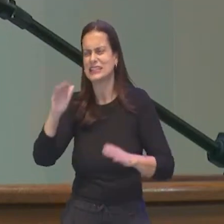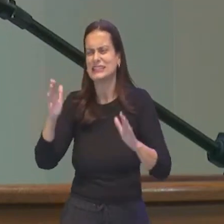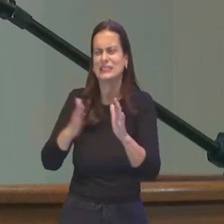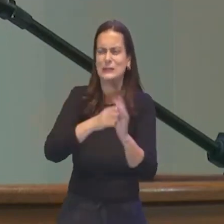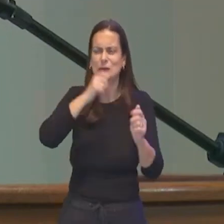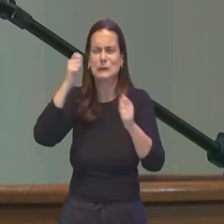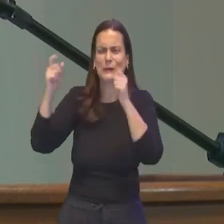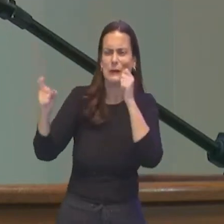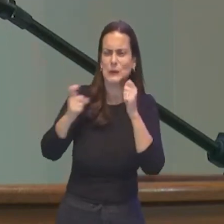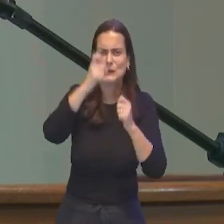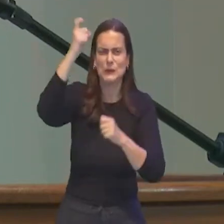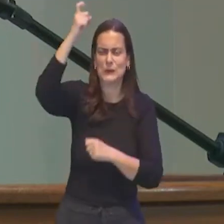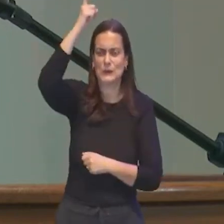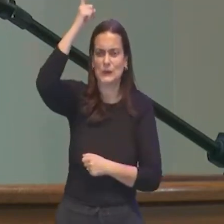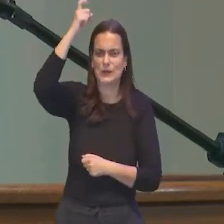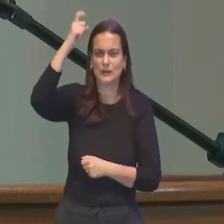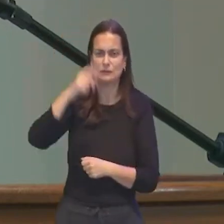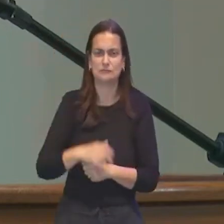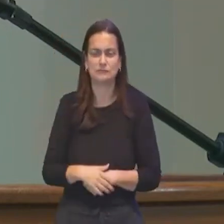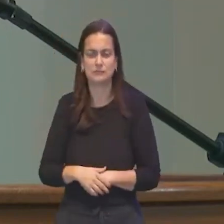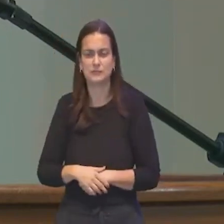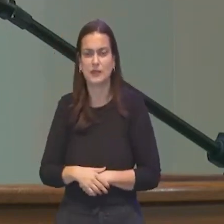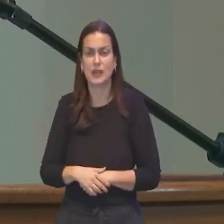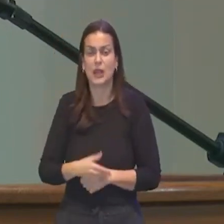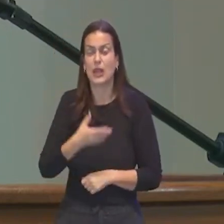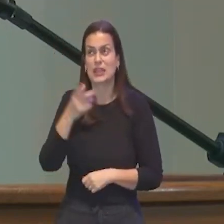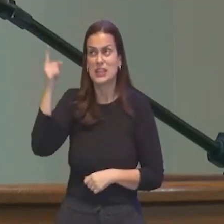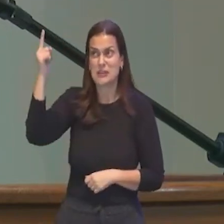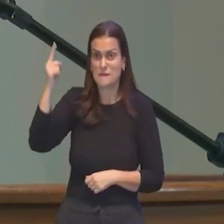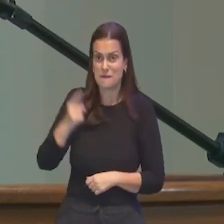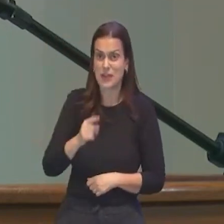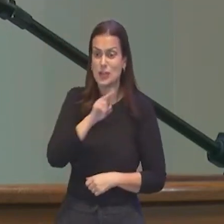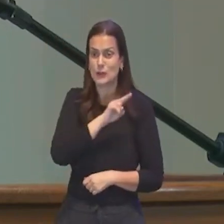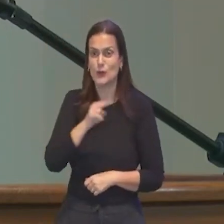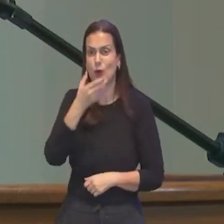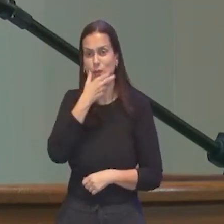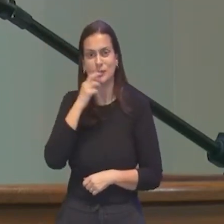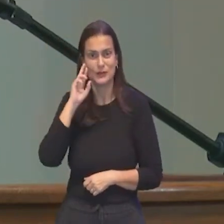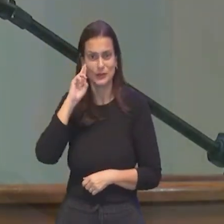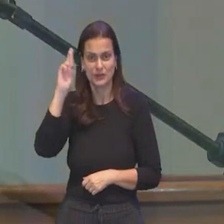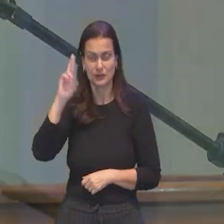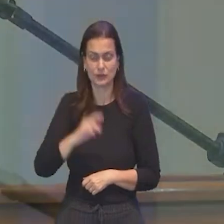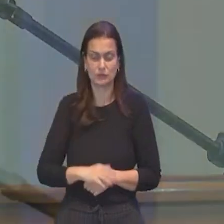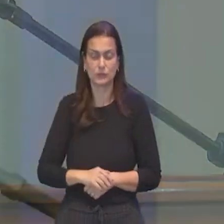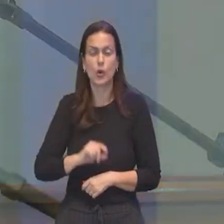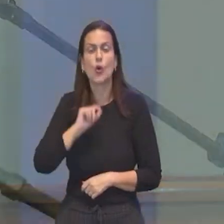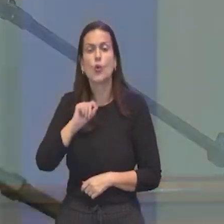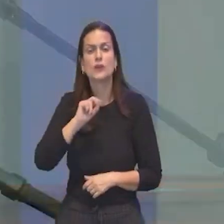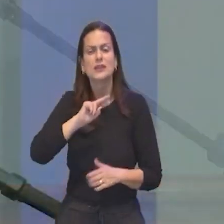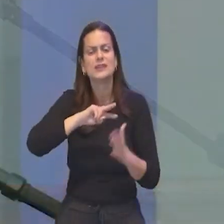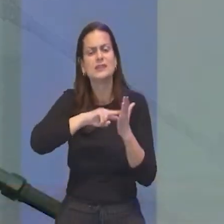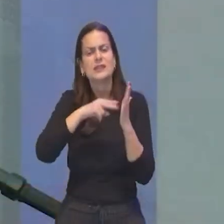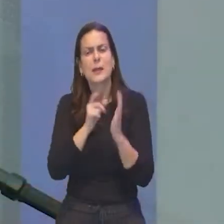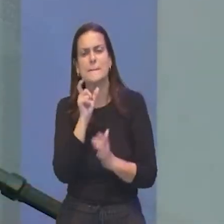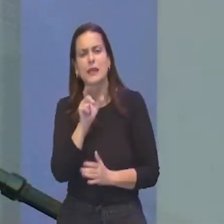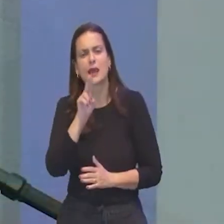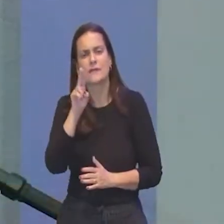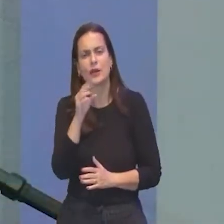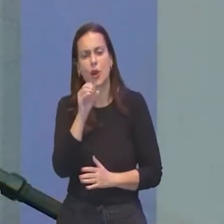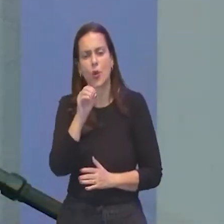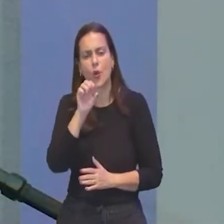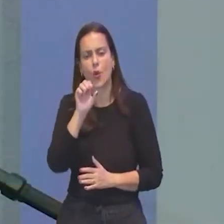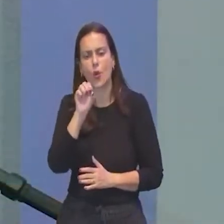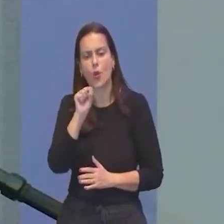nas maiores alturas. Hosana o que vem em nome do Senhor. E o que significa Hosana? O que tem a ver o